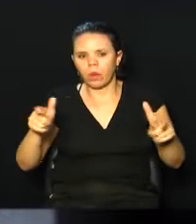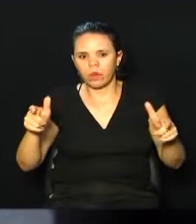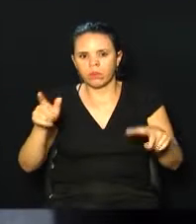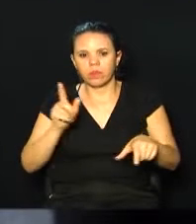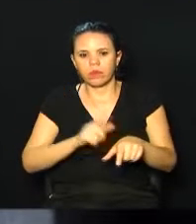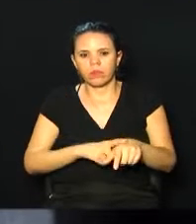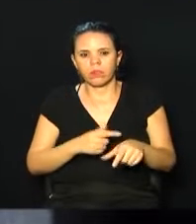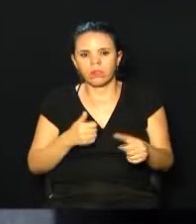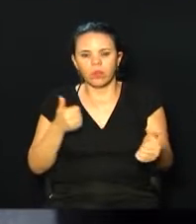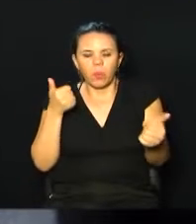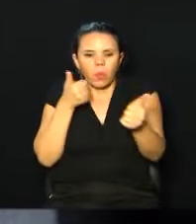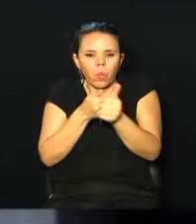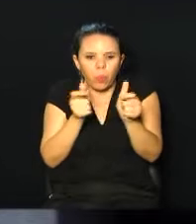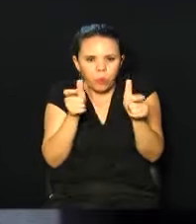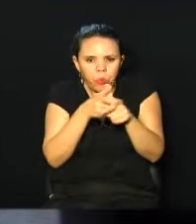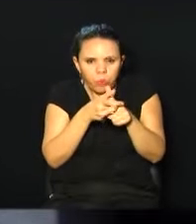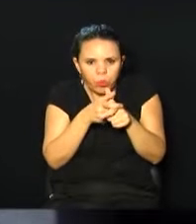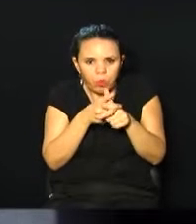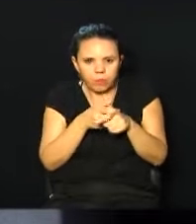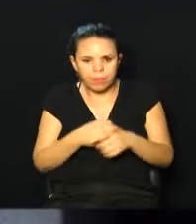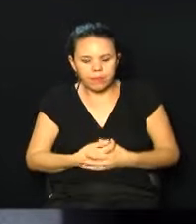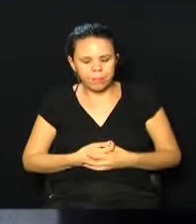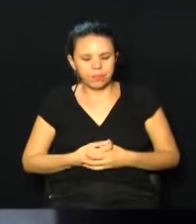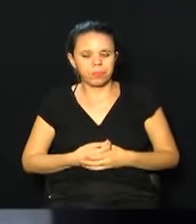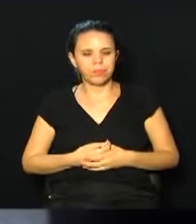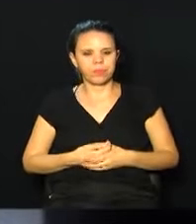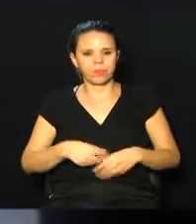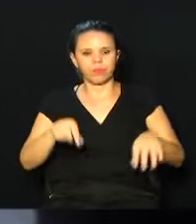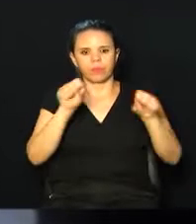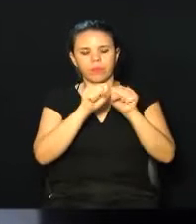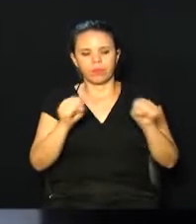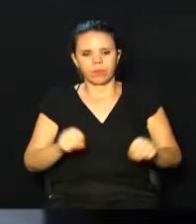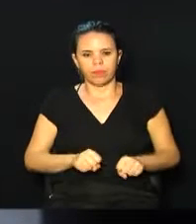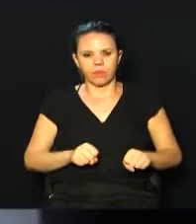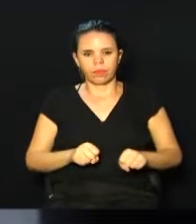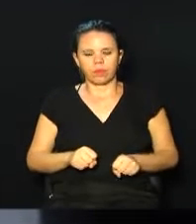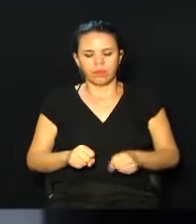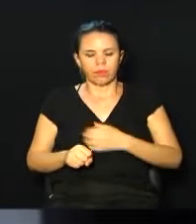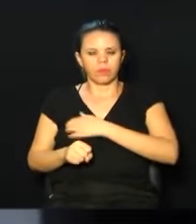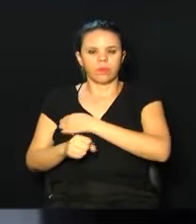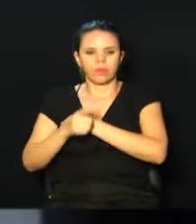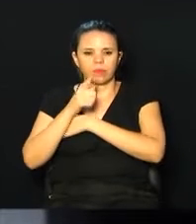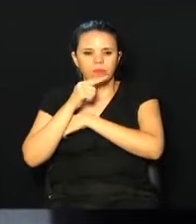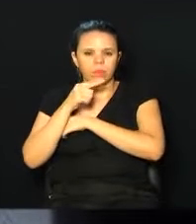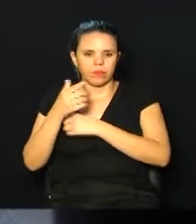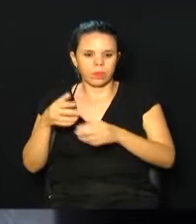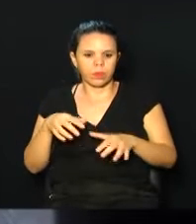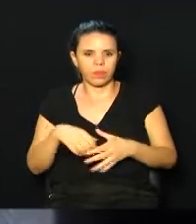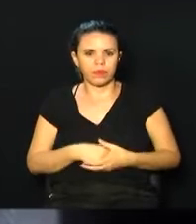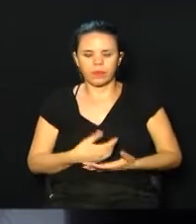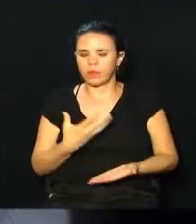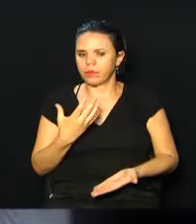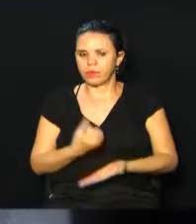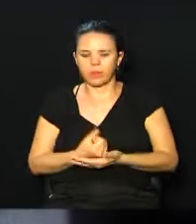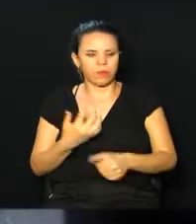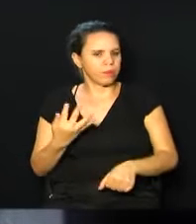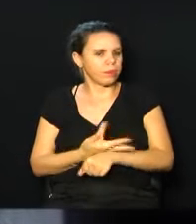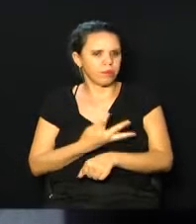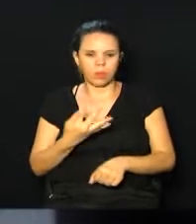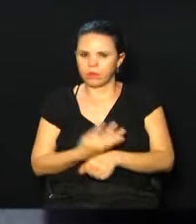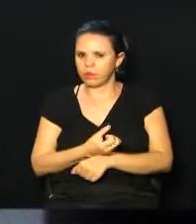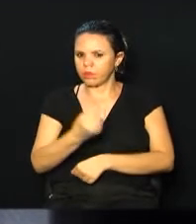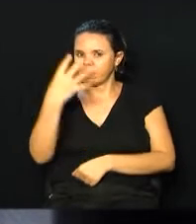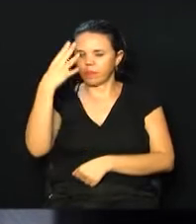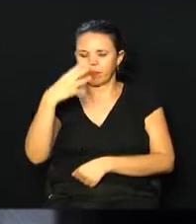de tempo mais curto. E os sistemas existentes na cidade de Campinas não suportam essa quantidade